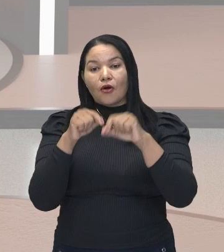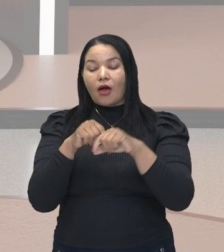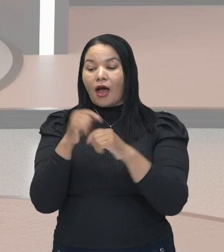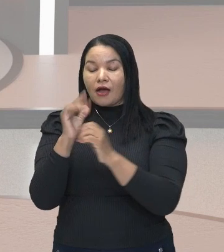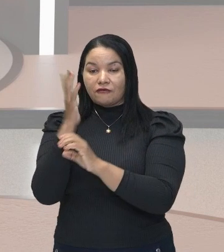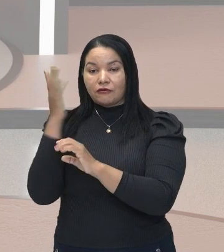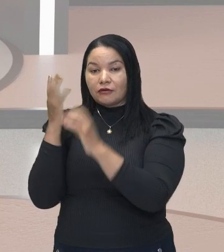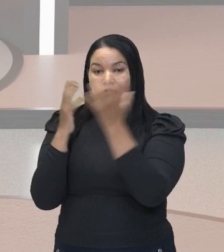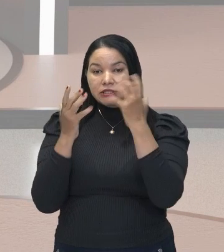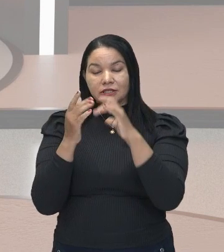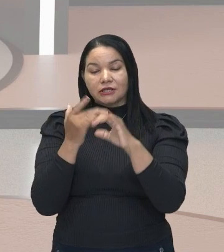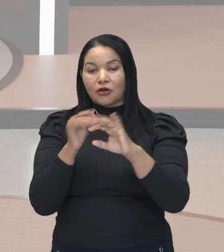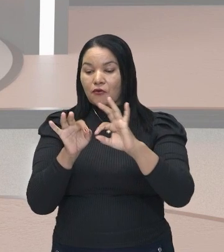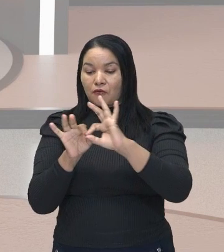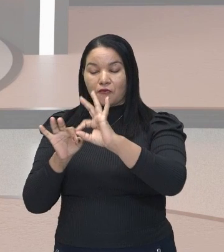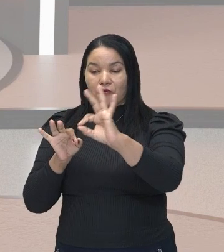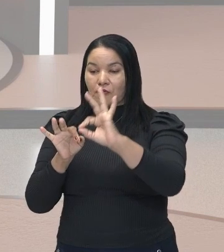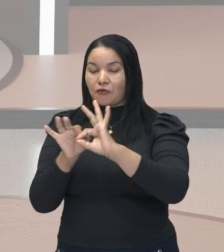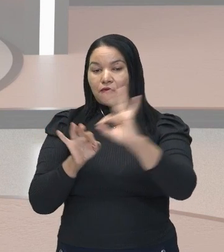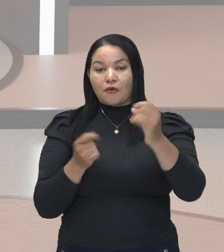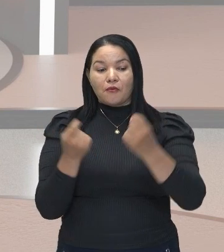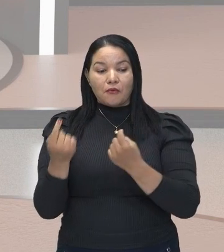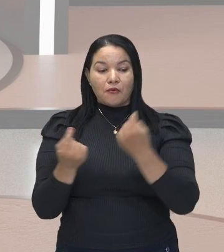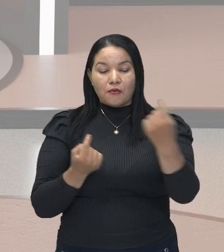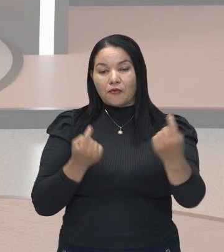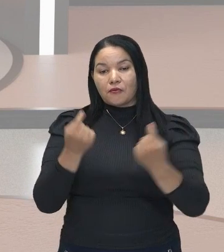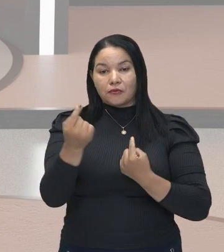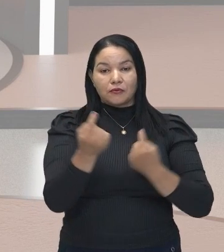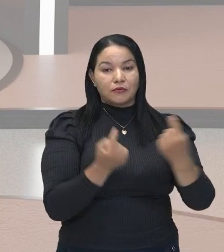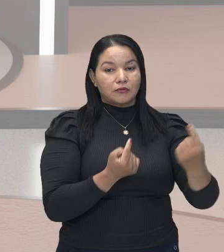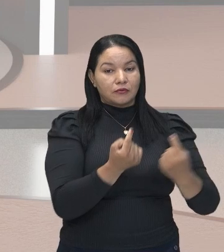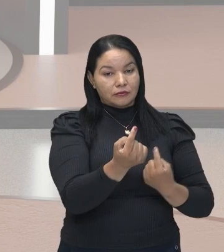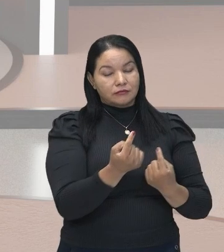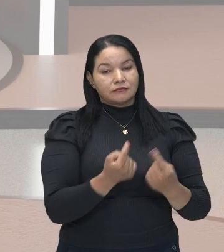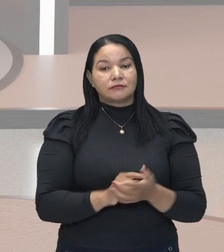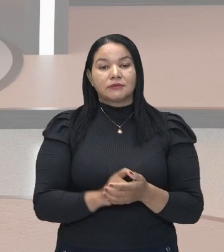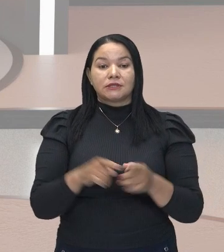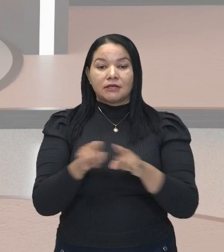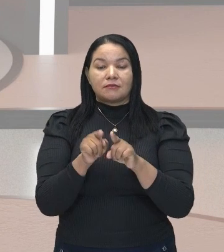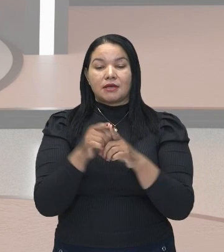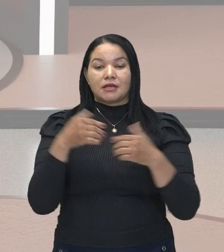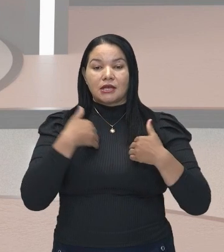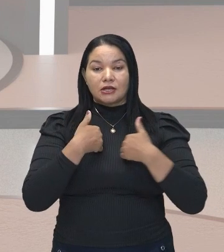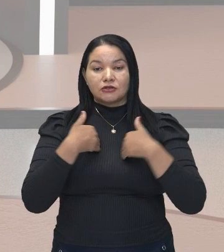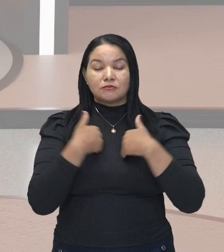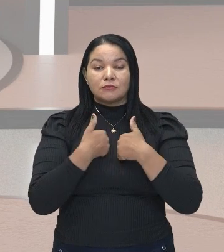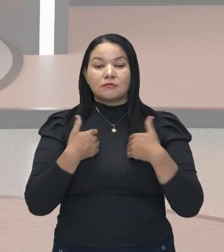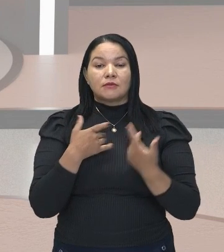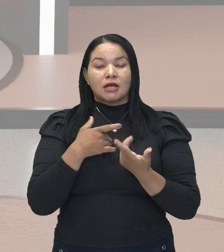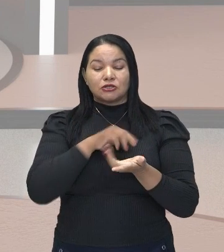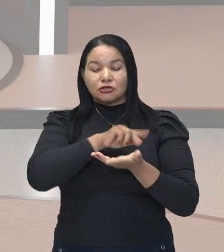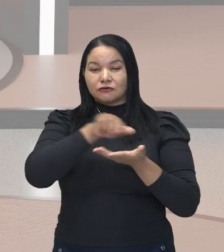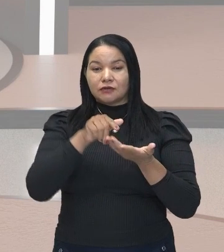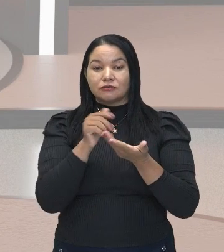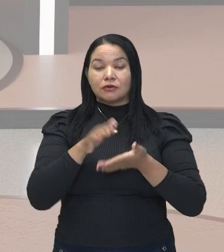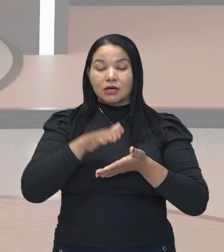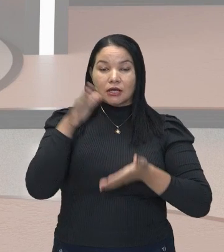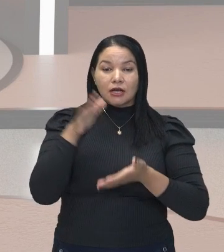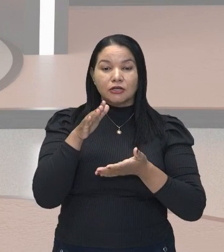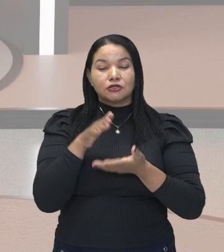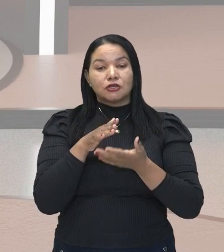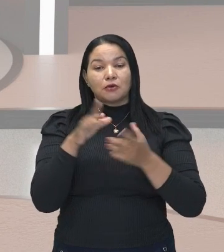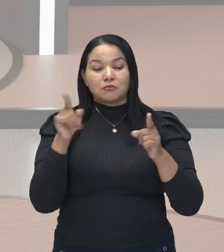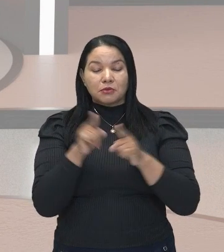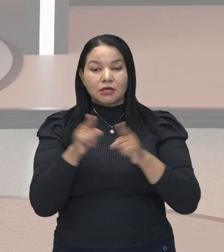espaçado, tá? Além aí de apresentar uma grande diversidade de mamíferos de médio e grande porte. E aí que a gente observa